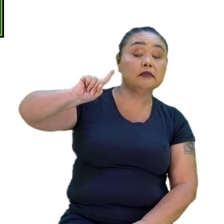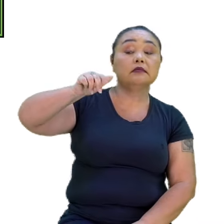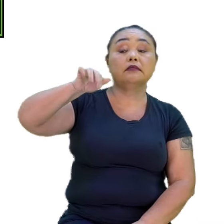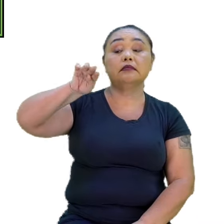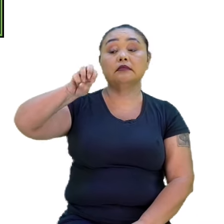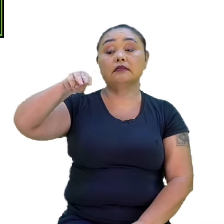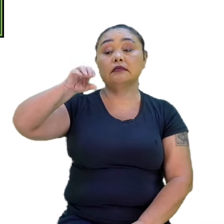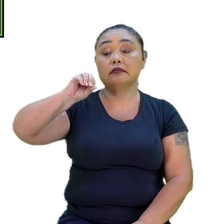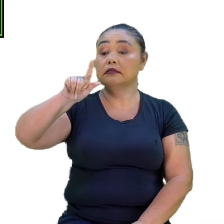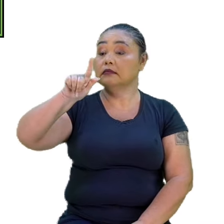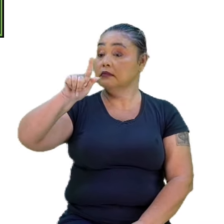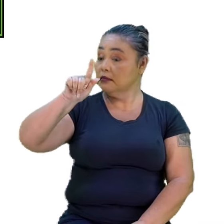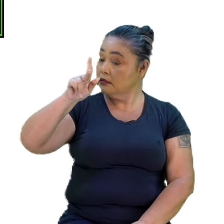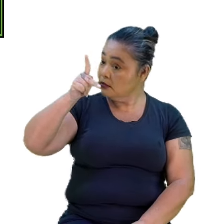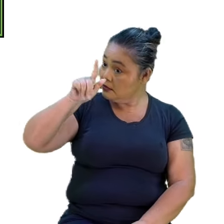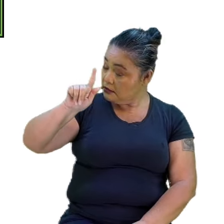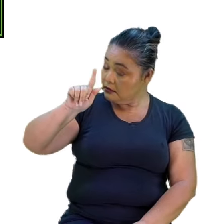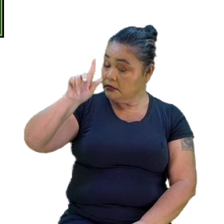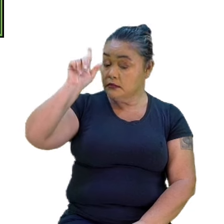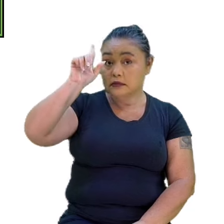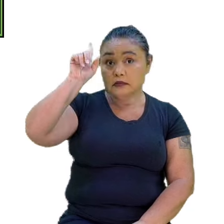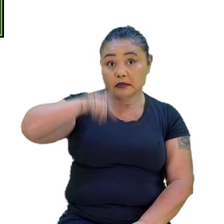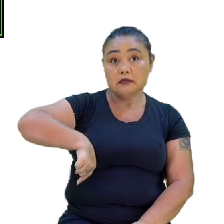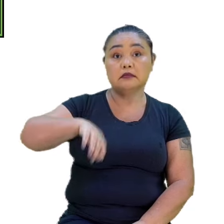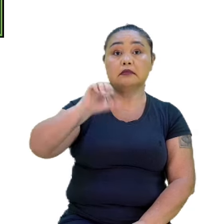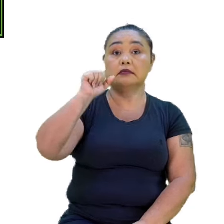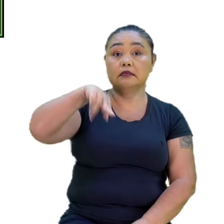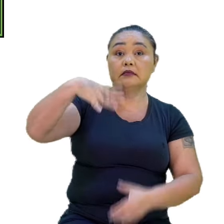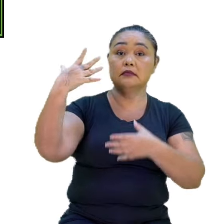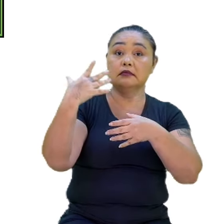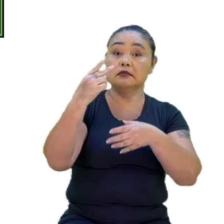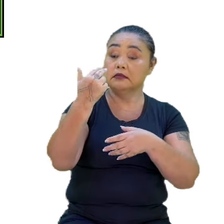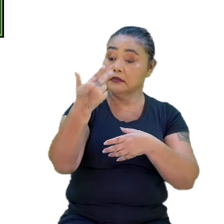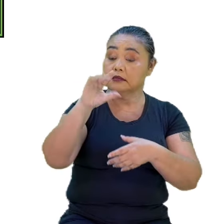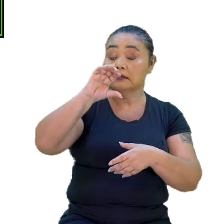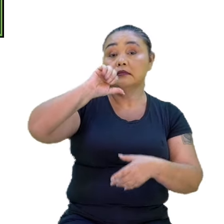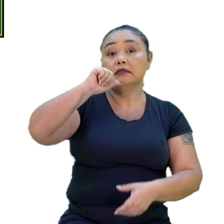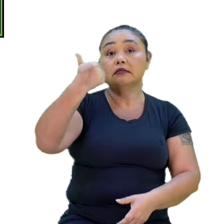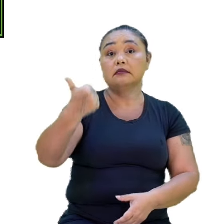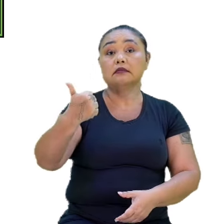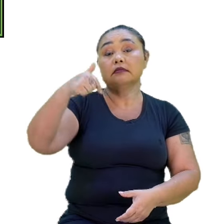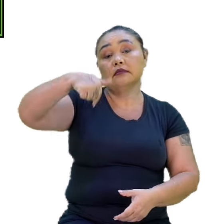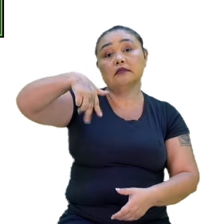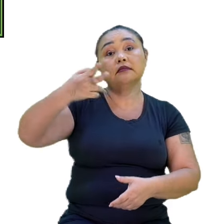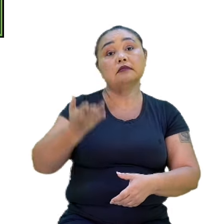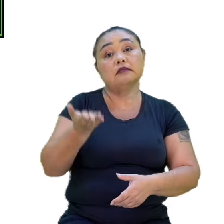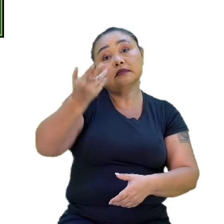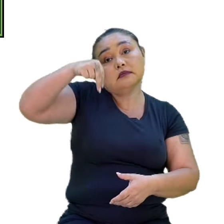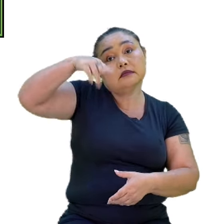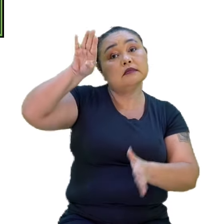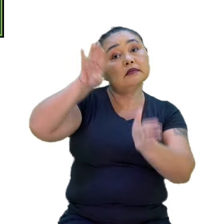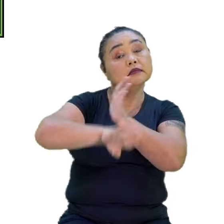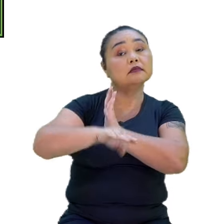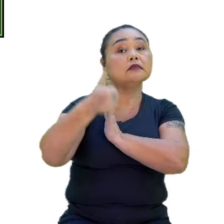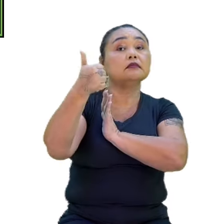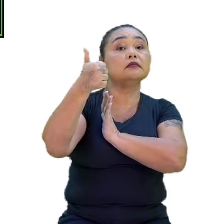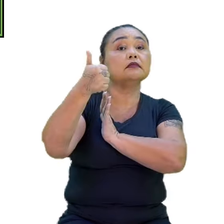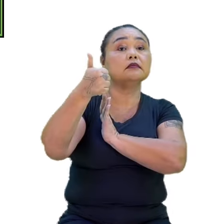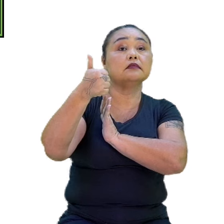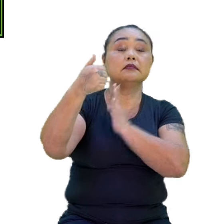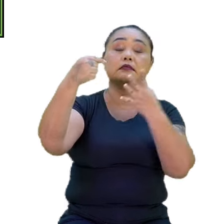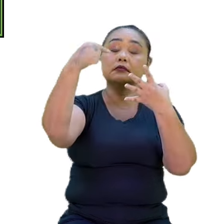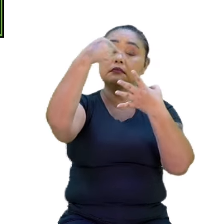da PG é an igual A1 x q elevado n - 1 e os elementos